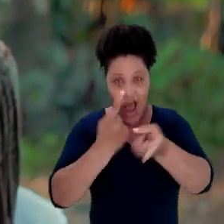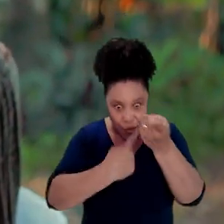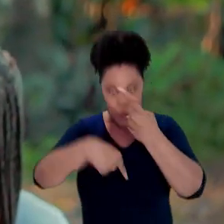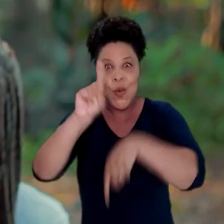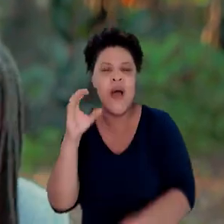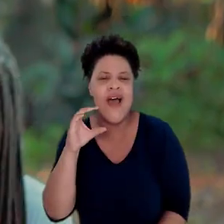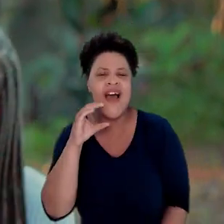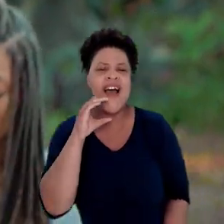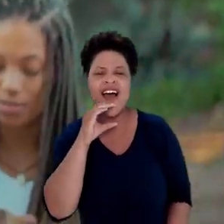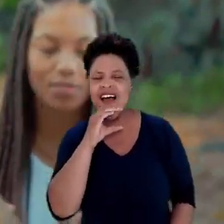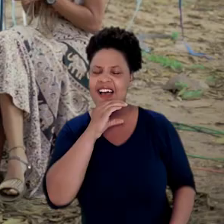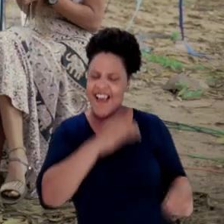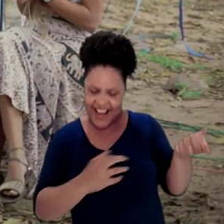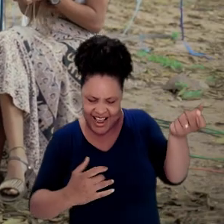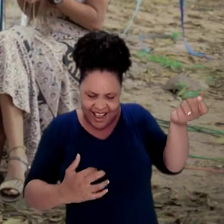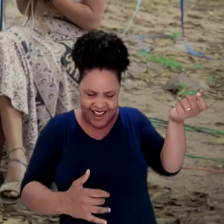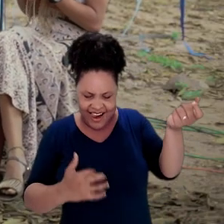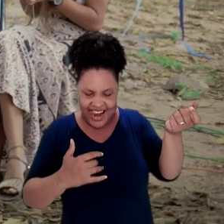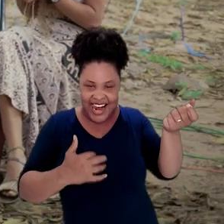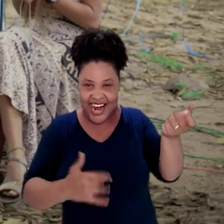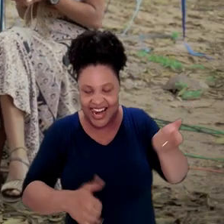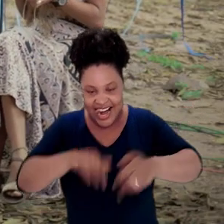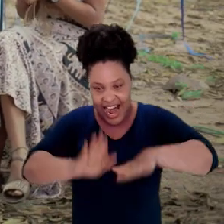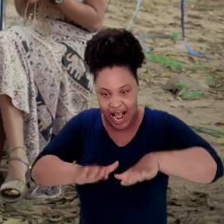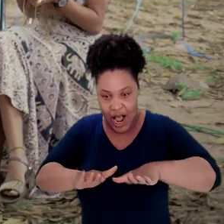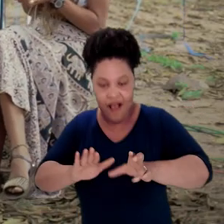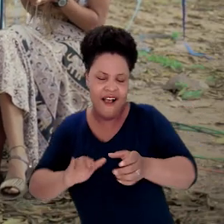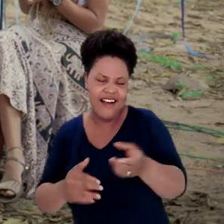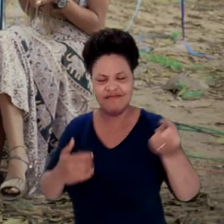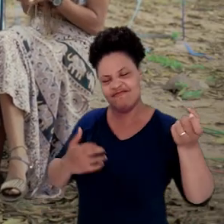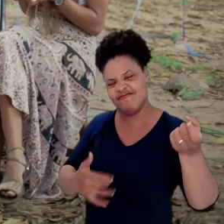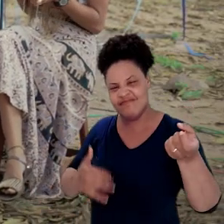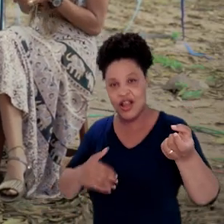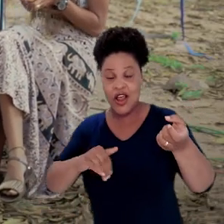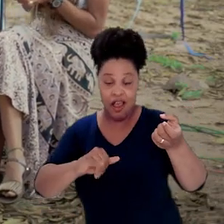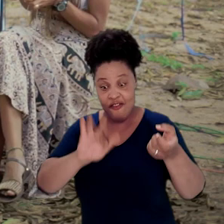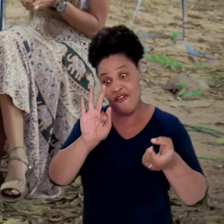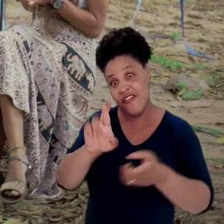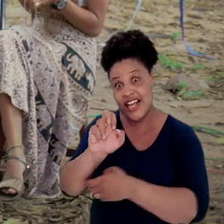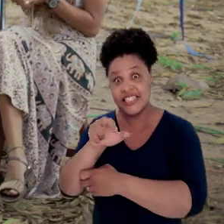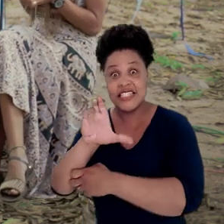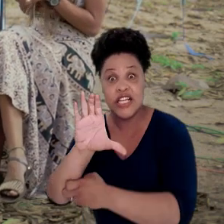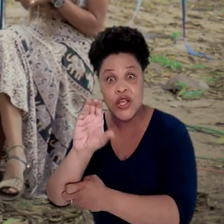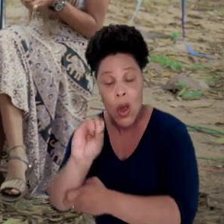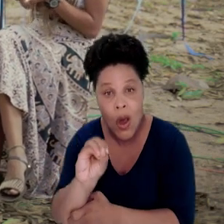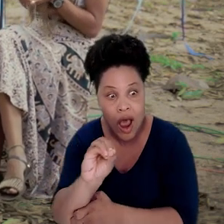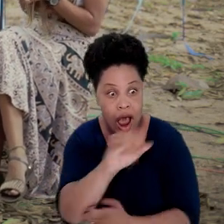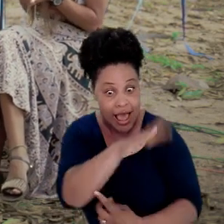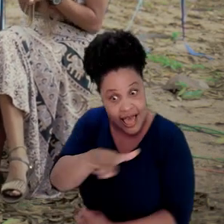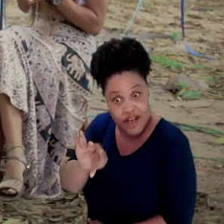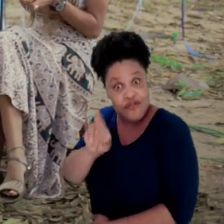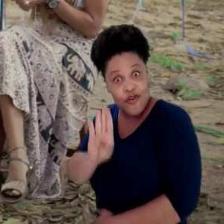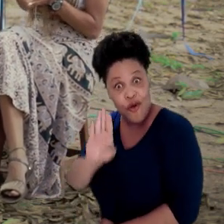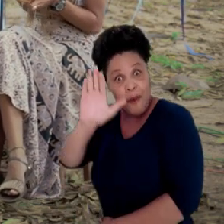esquentar, chora viola, seu Benedito, um pesicouro com padiguará. No cavaco João Francisco,